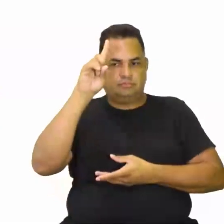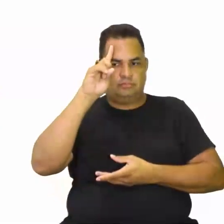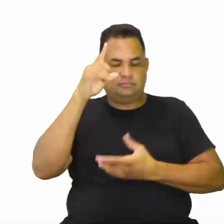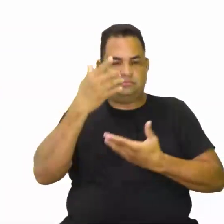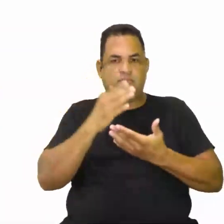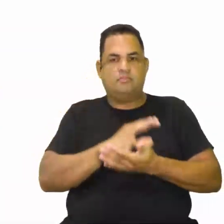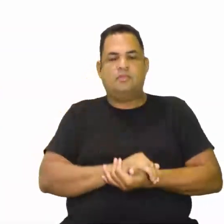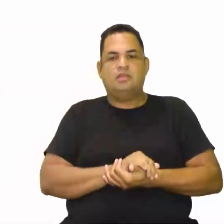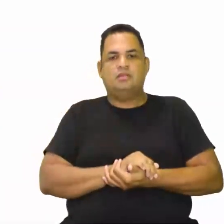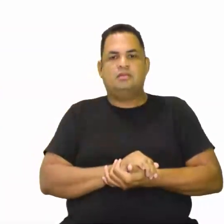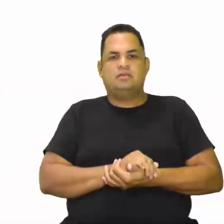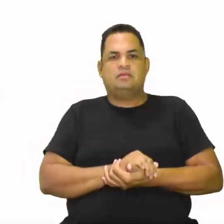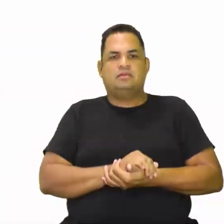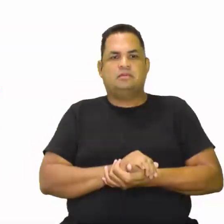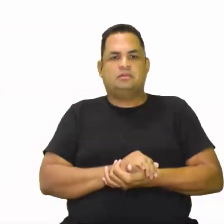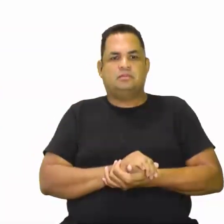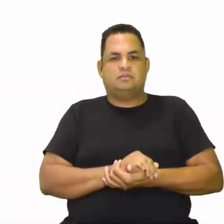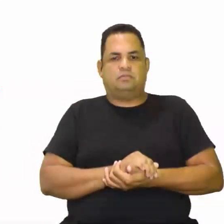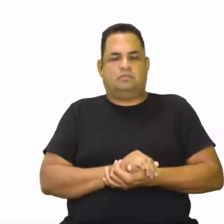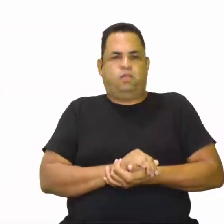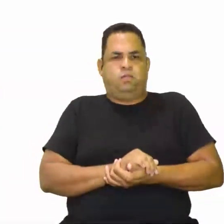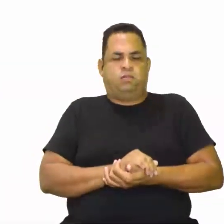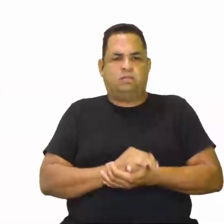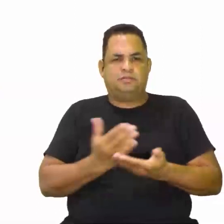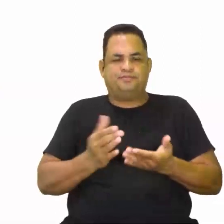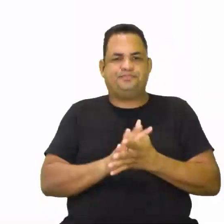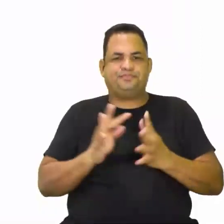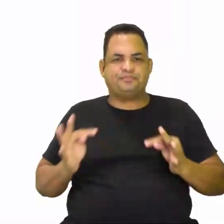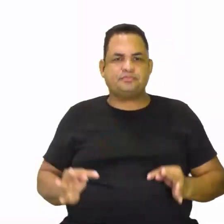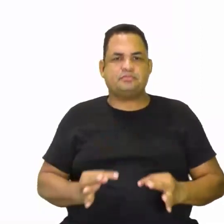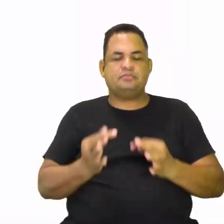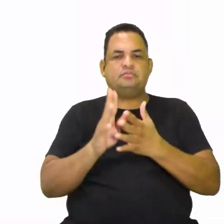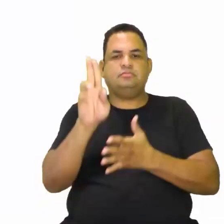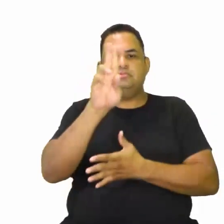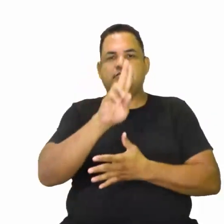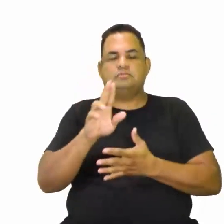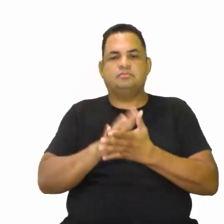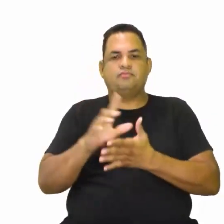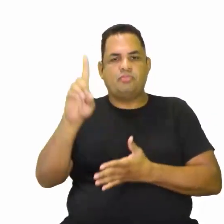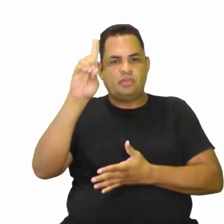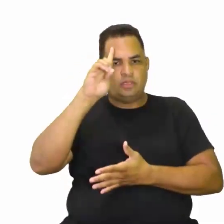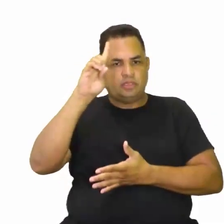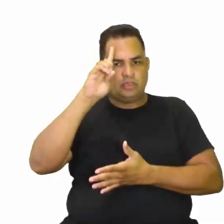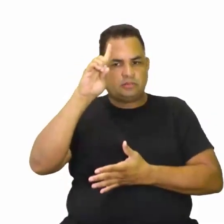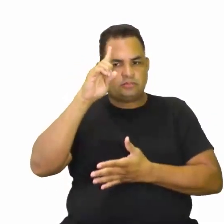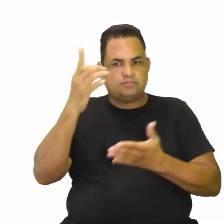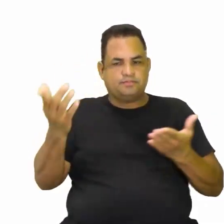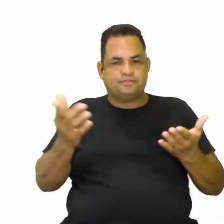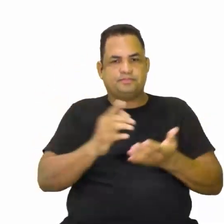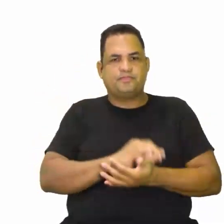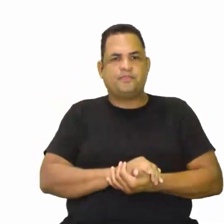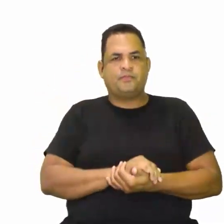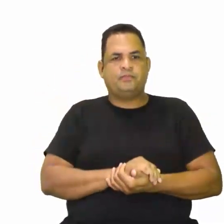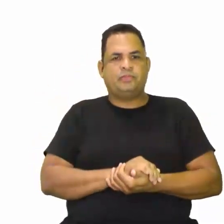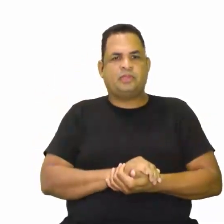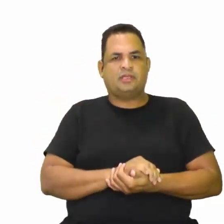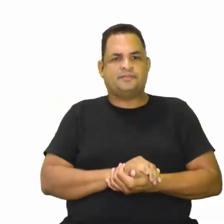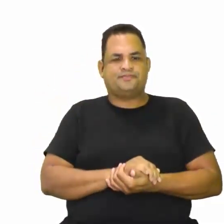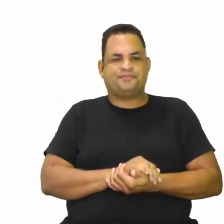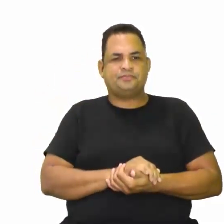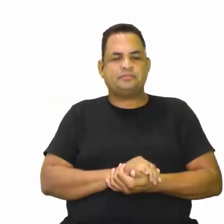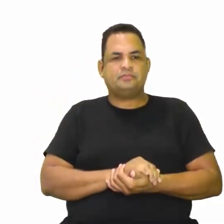falamos que são técnicas usadas no seu cotidiano, beleza? Olha aqui que coisa linda.